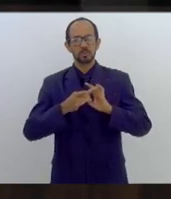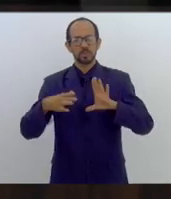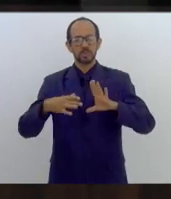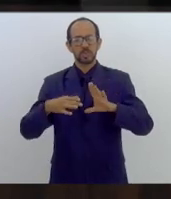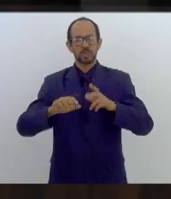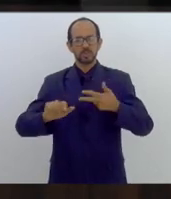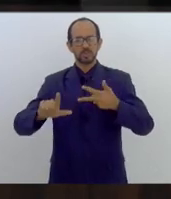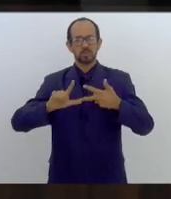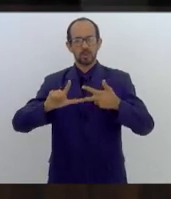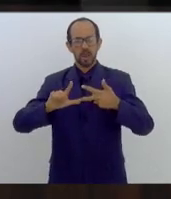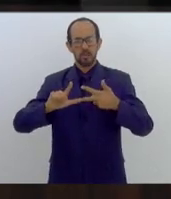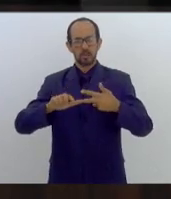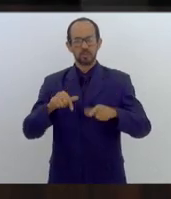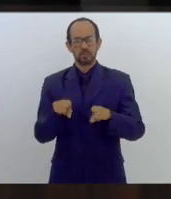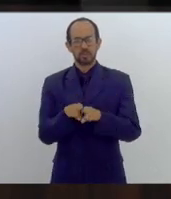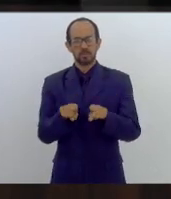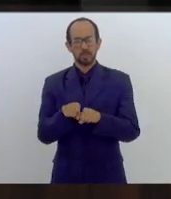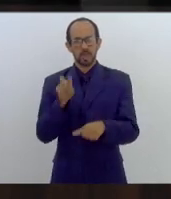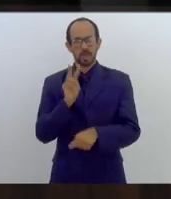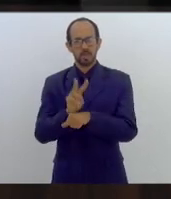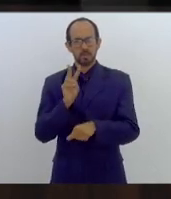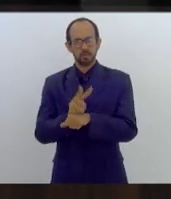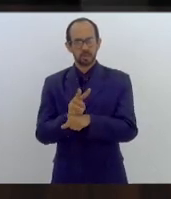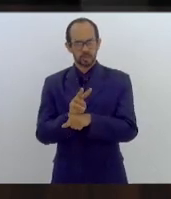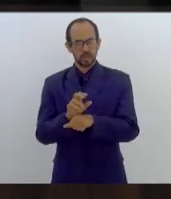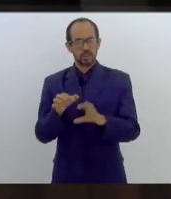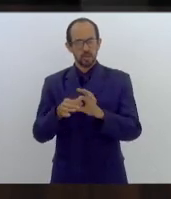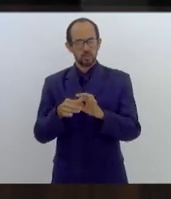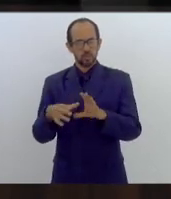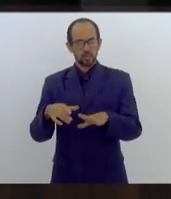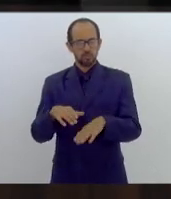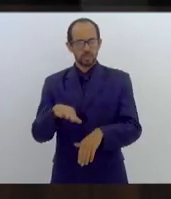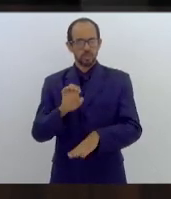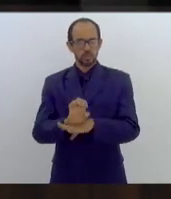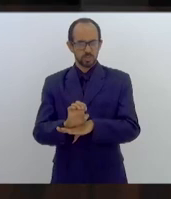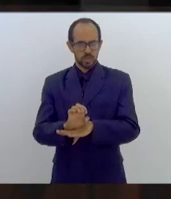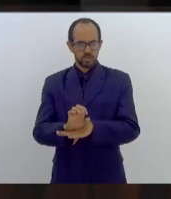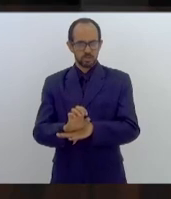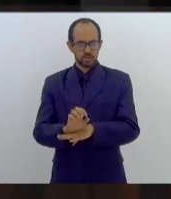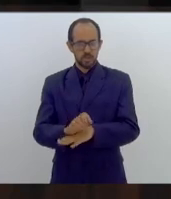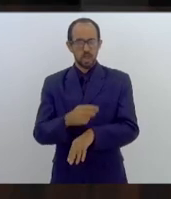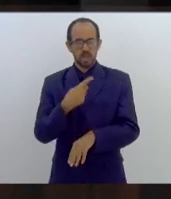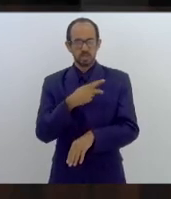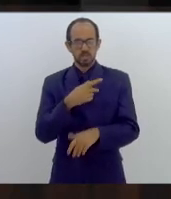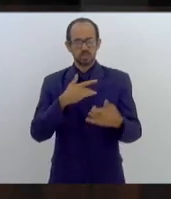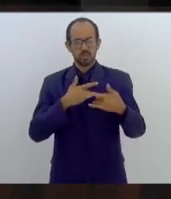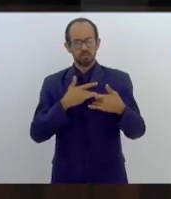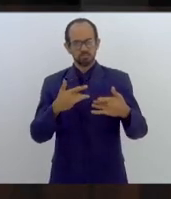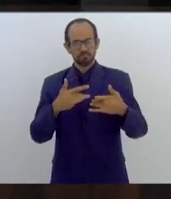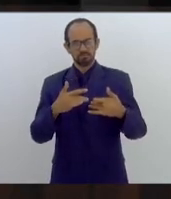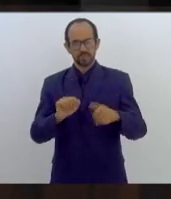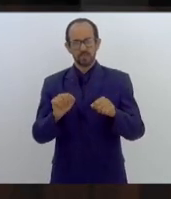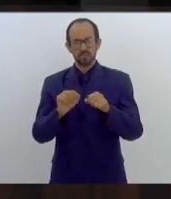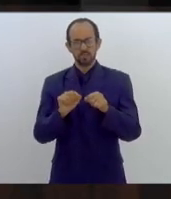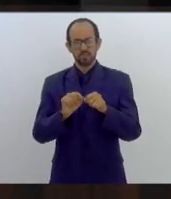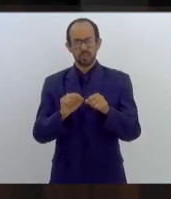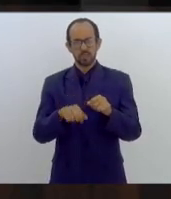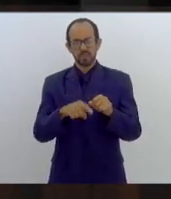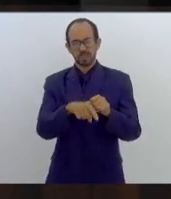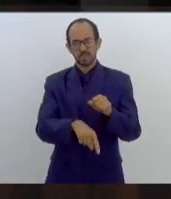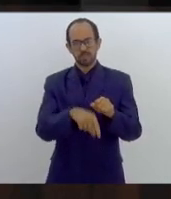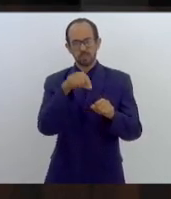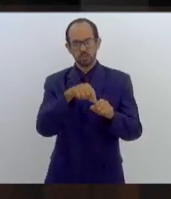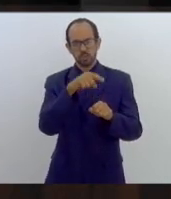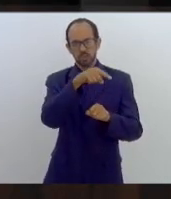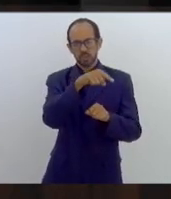e a defesa da autonomia constitucional do Estado. Sua dedicação o levou à nomeação de elevado cargo em comissão, quando